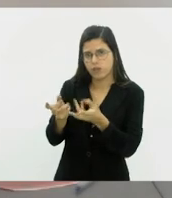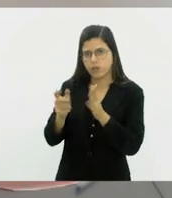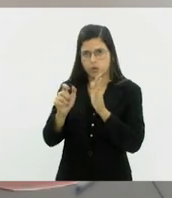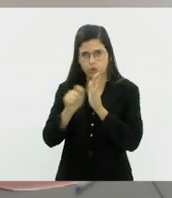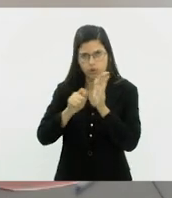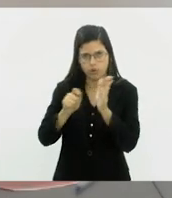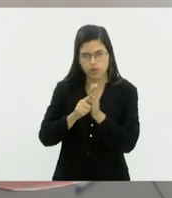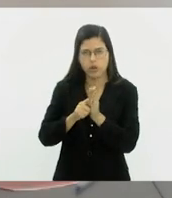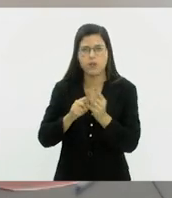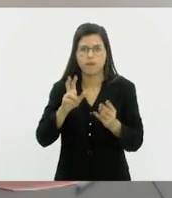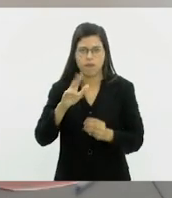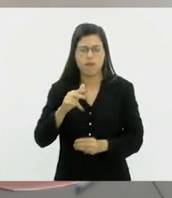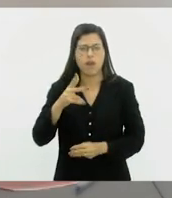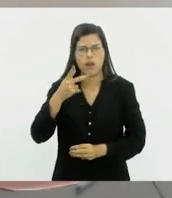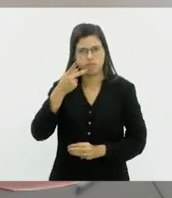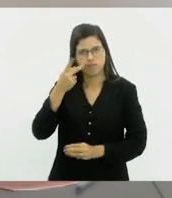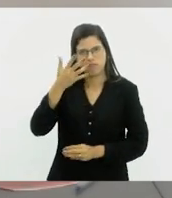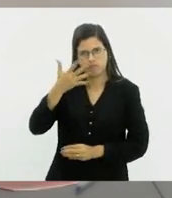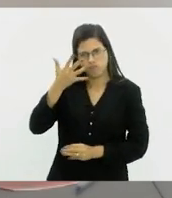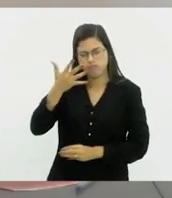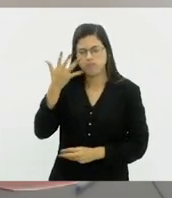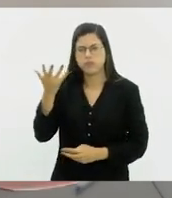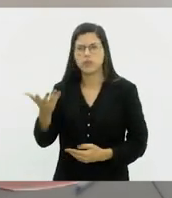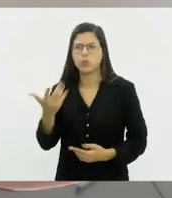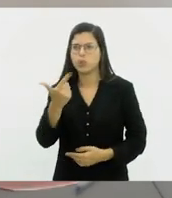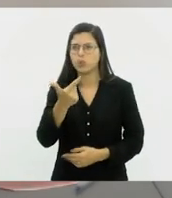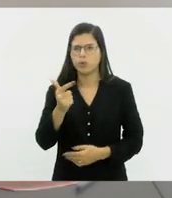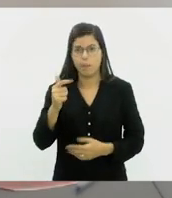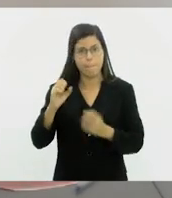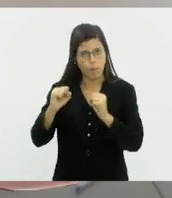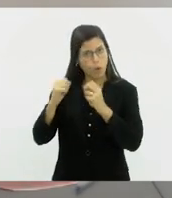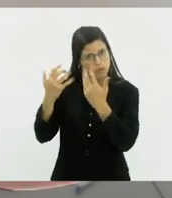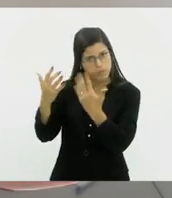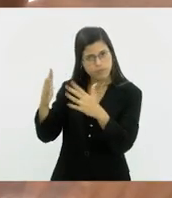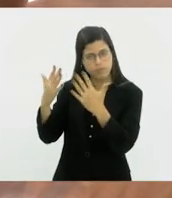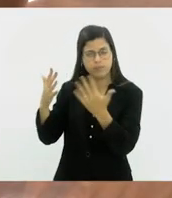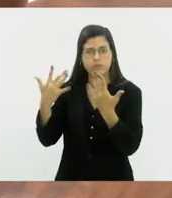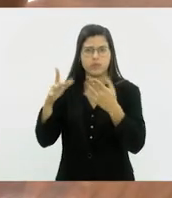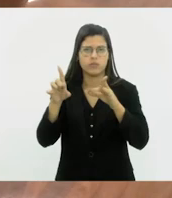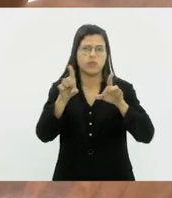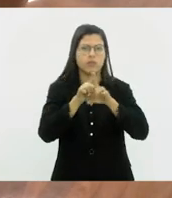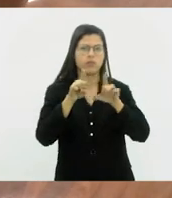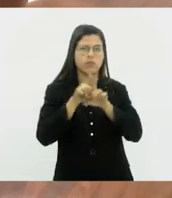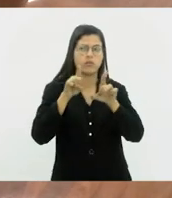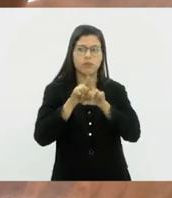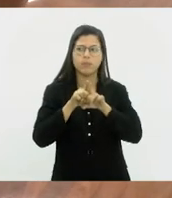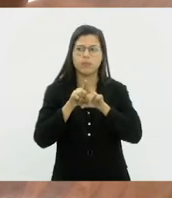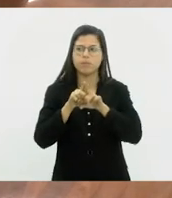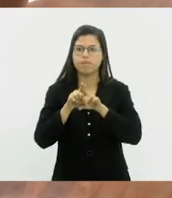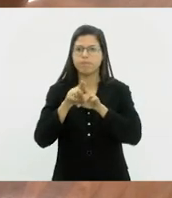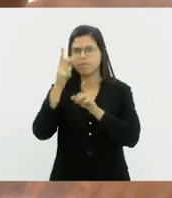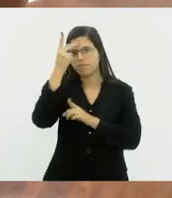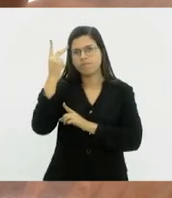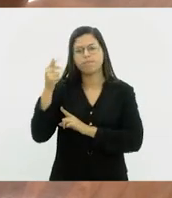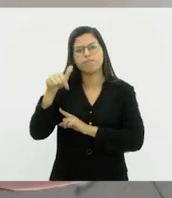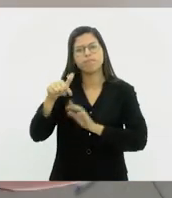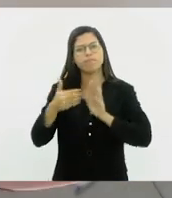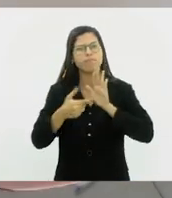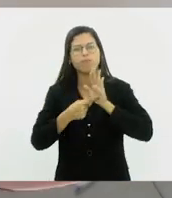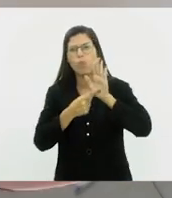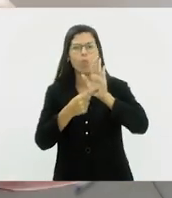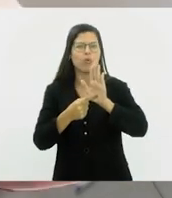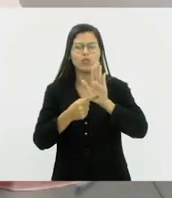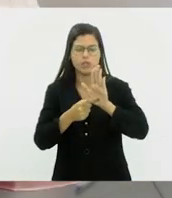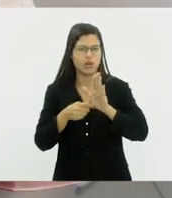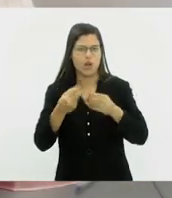e eu e o outro pode ser aplaudido também tem uma pessoa que vem aqui expor a sua situação